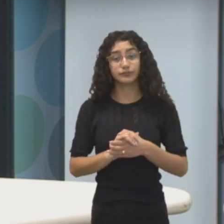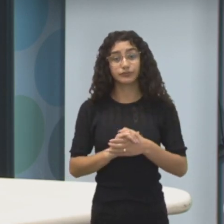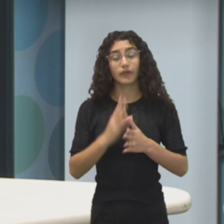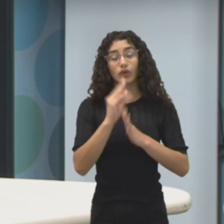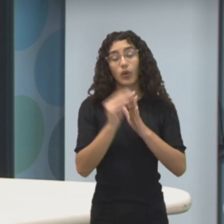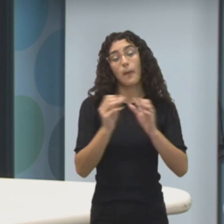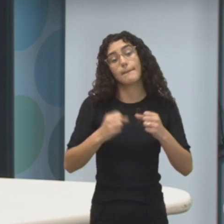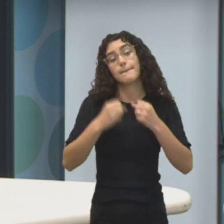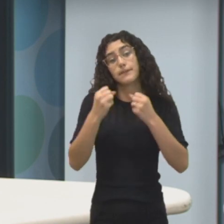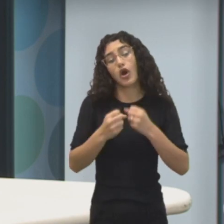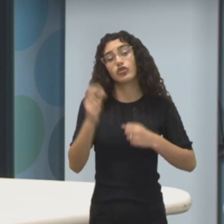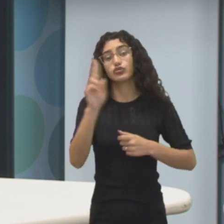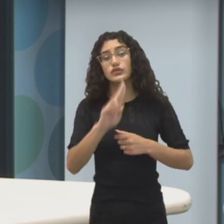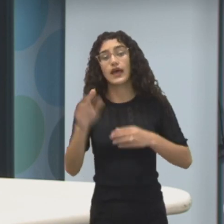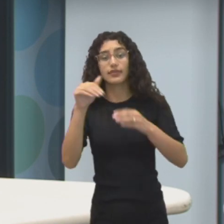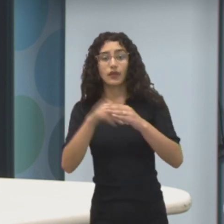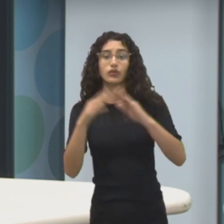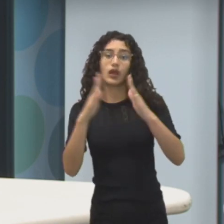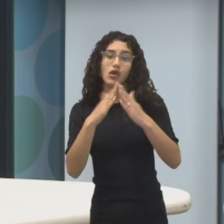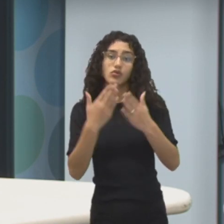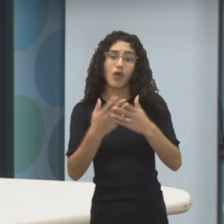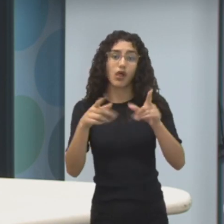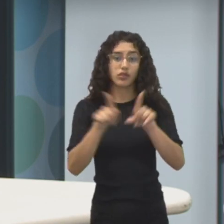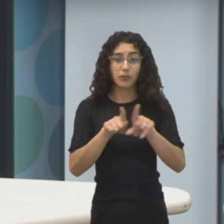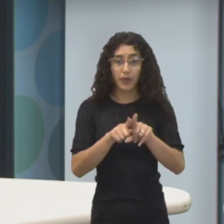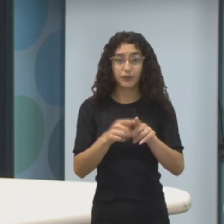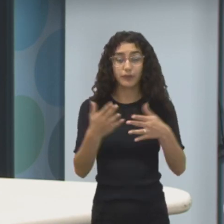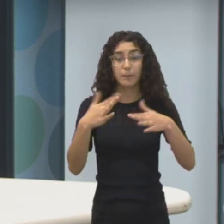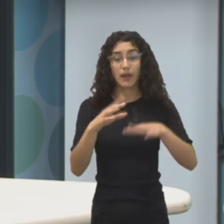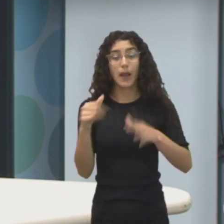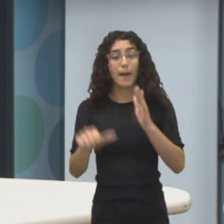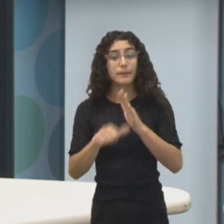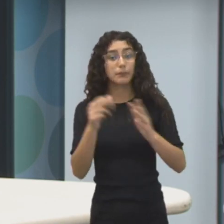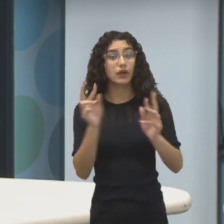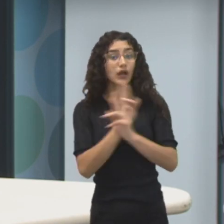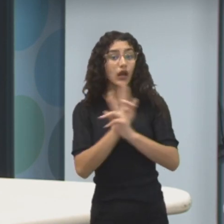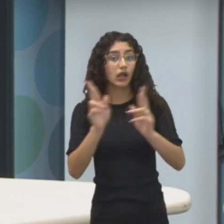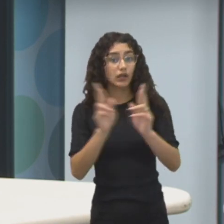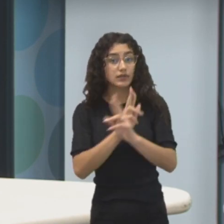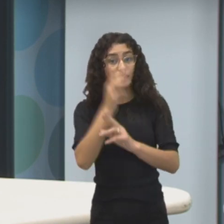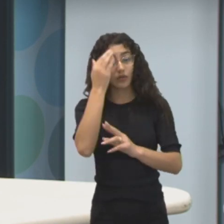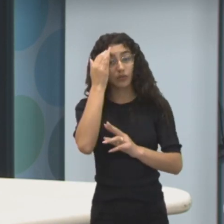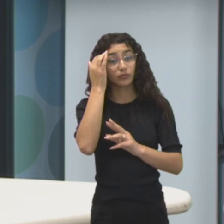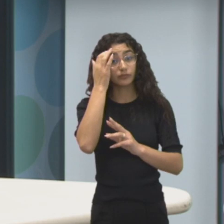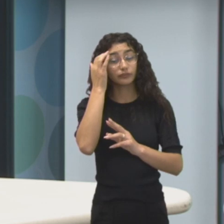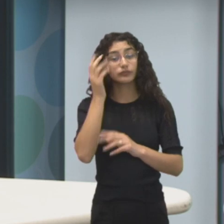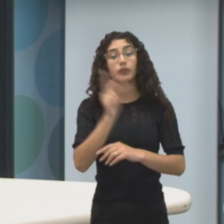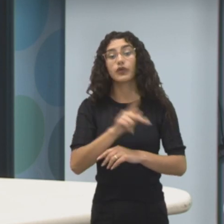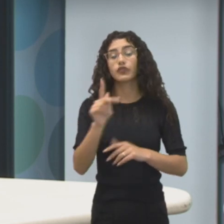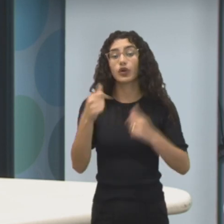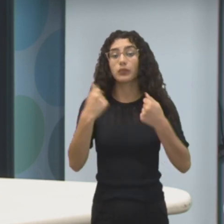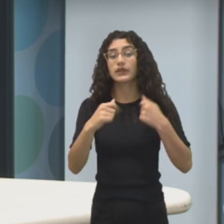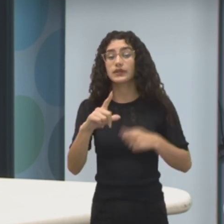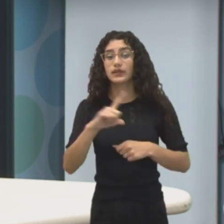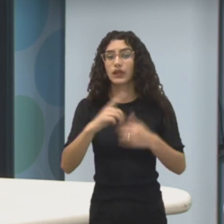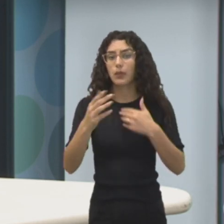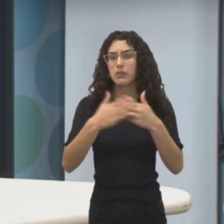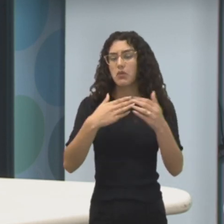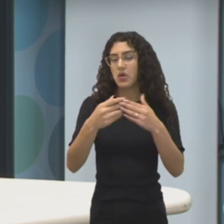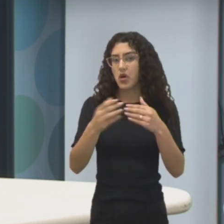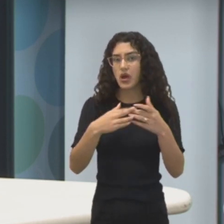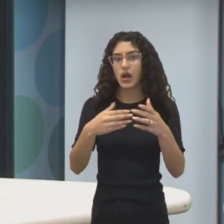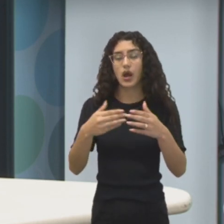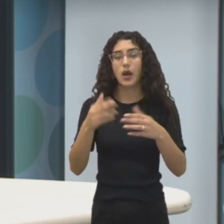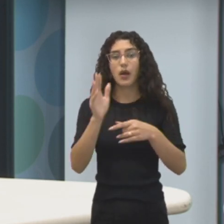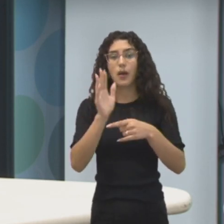pode ser utilizado. Então, eu acho que a primeira relação que um docente precisa ter com qualquer tipo de produção